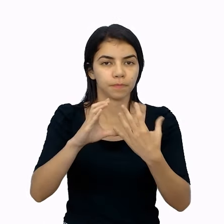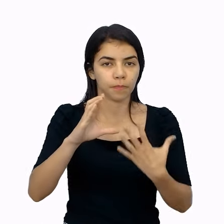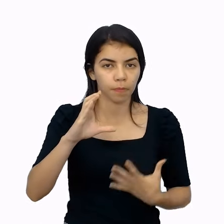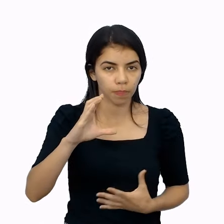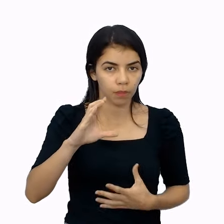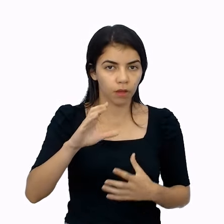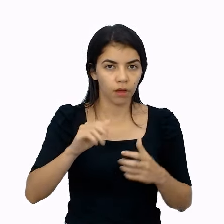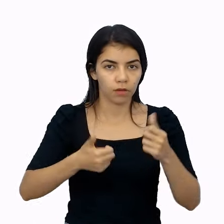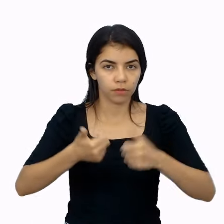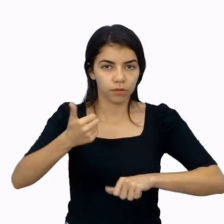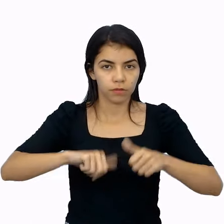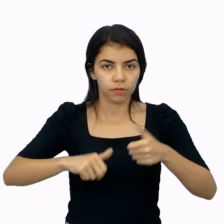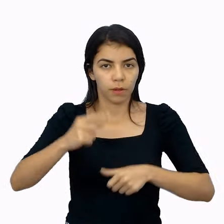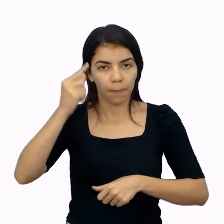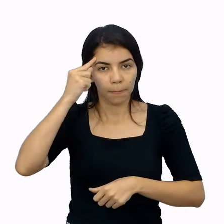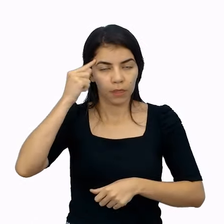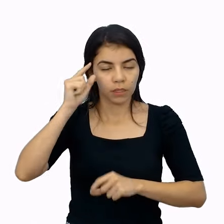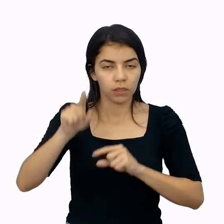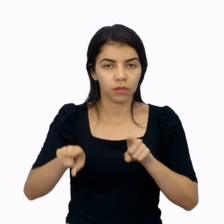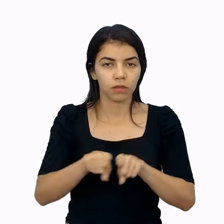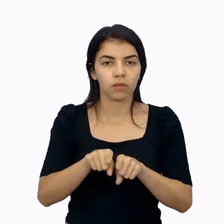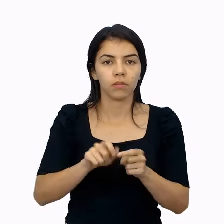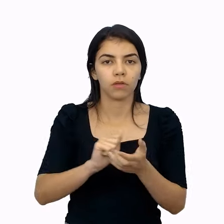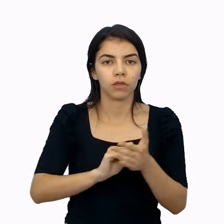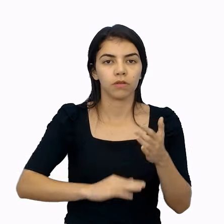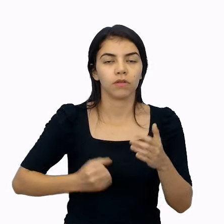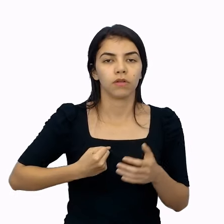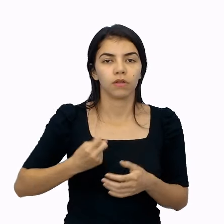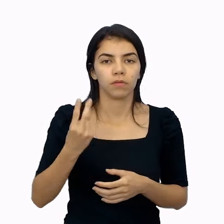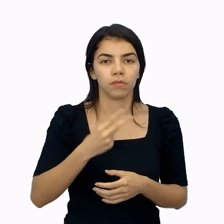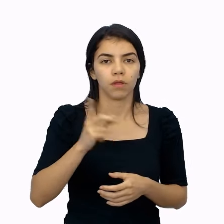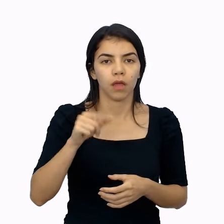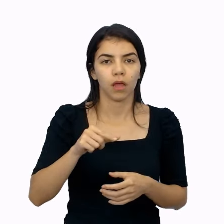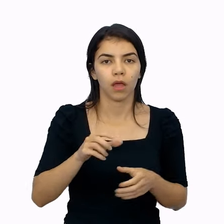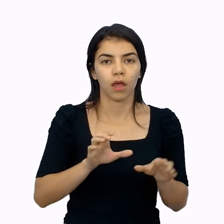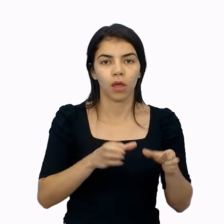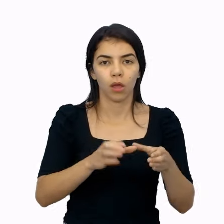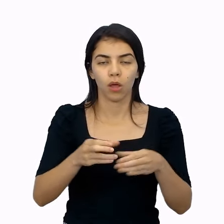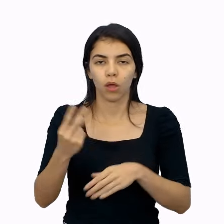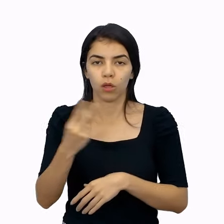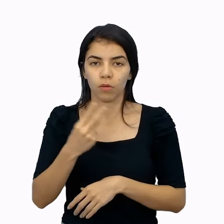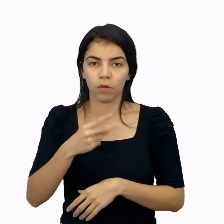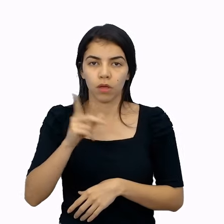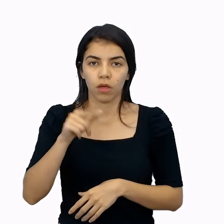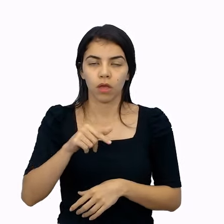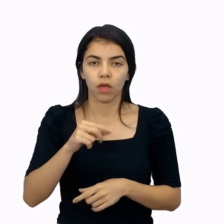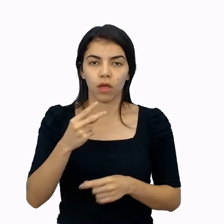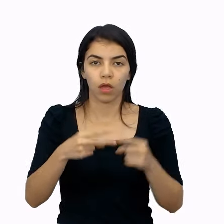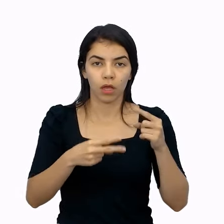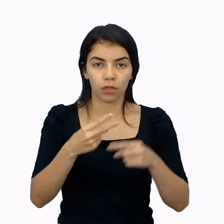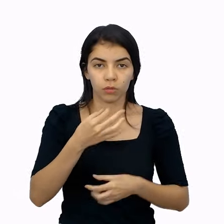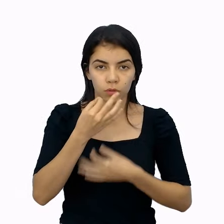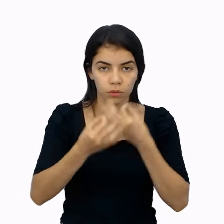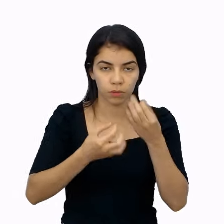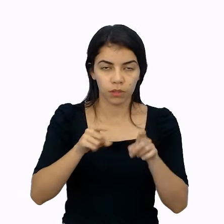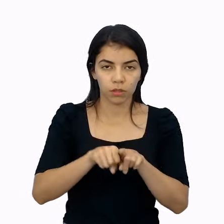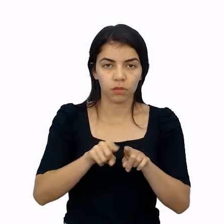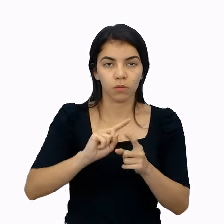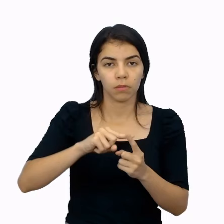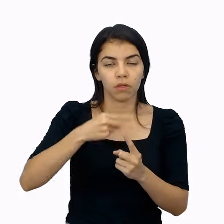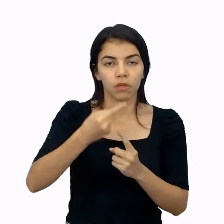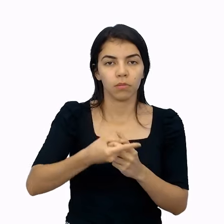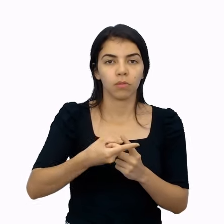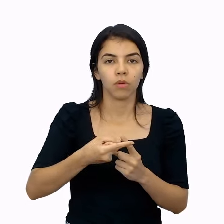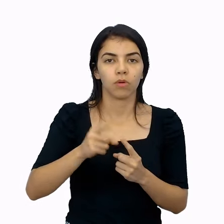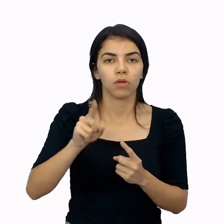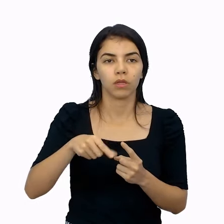né? Pensando, então, na atividade 2, as duplas vão ler os dois posicionamentos críticos para, em seguida, chegarem a